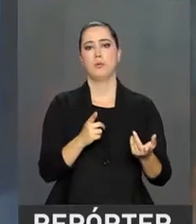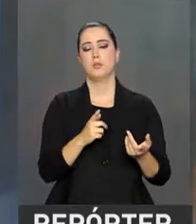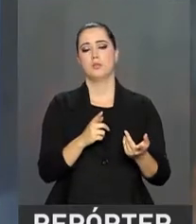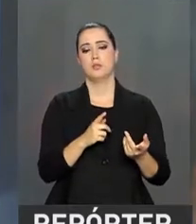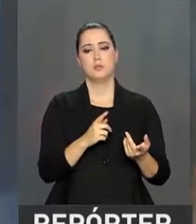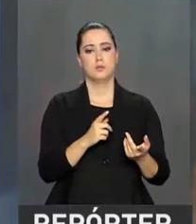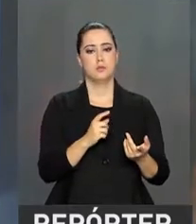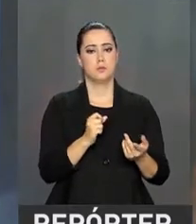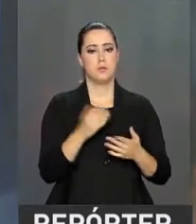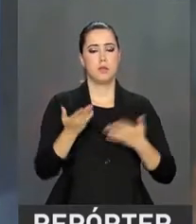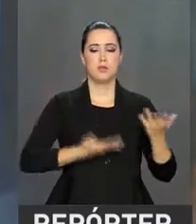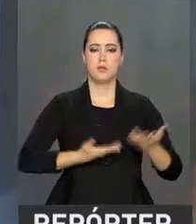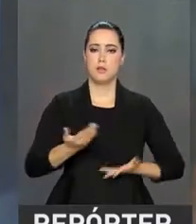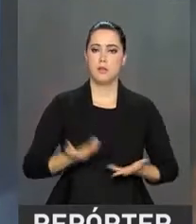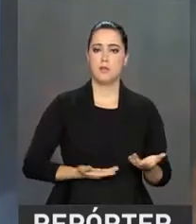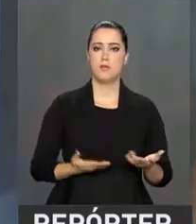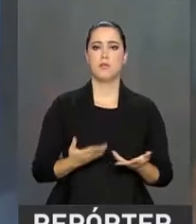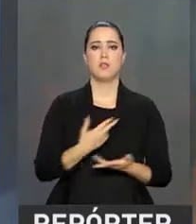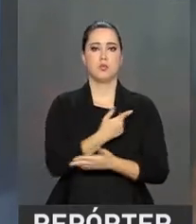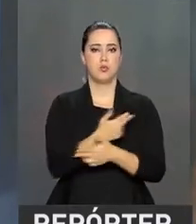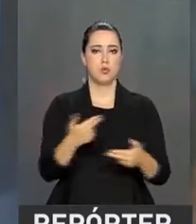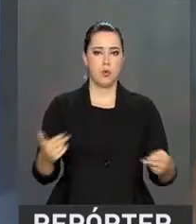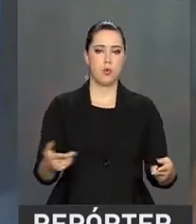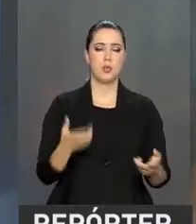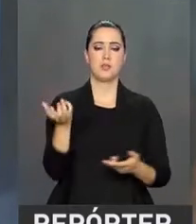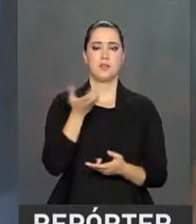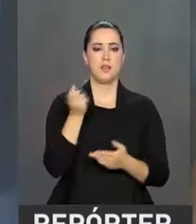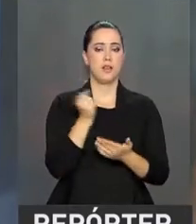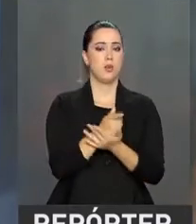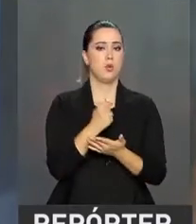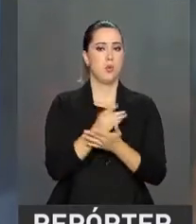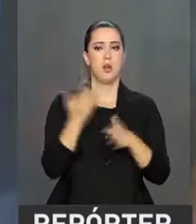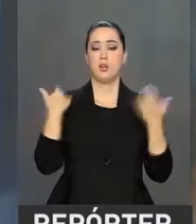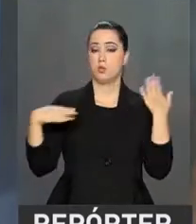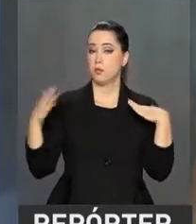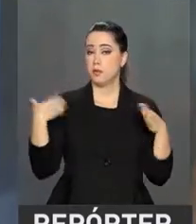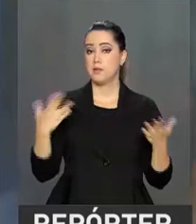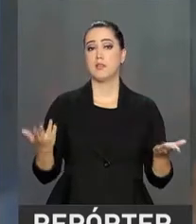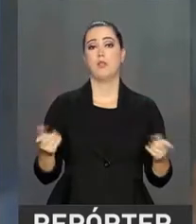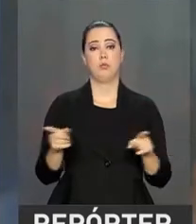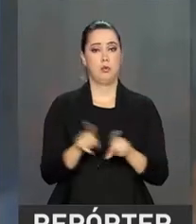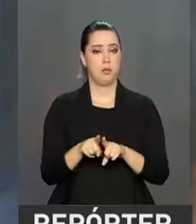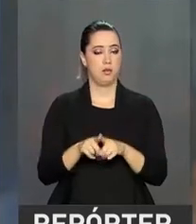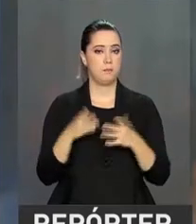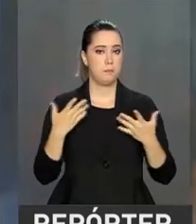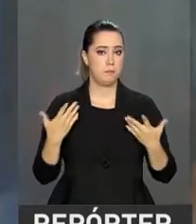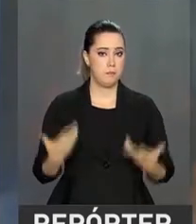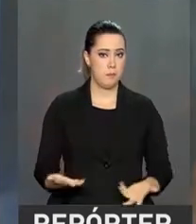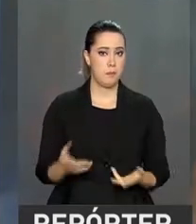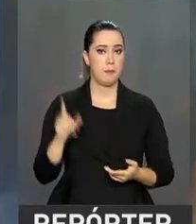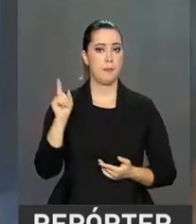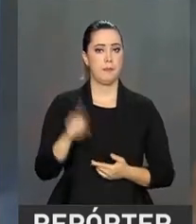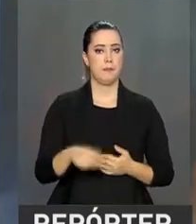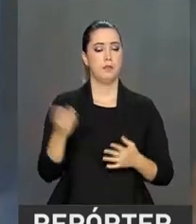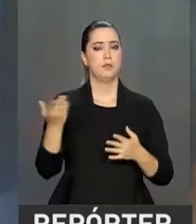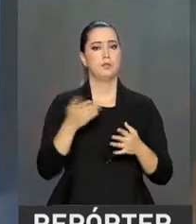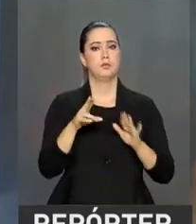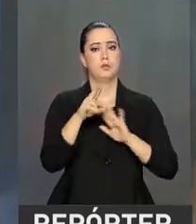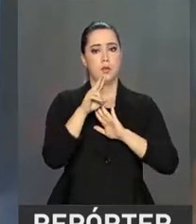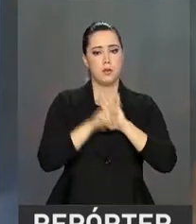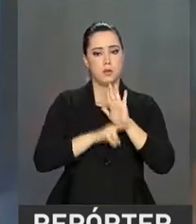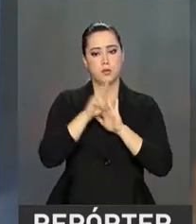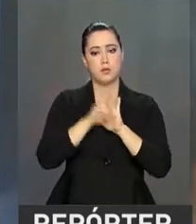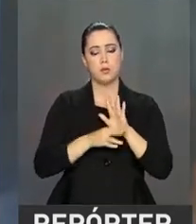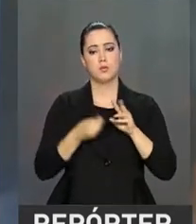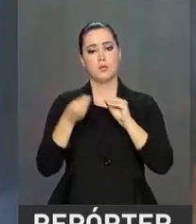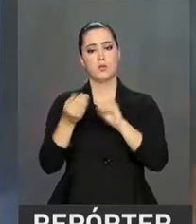de serviços de bens né de lazer porque não não é tão são medidas né dessa